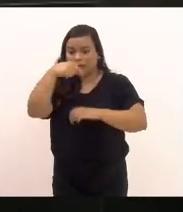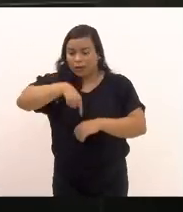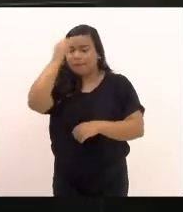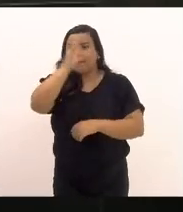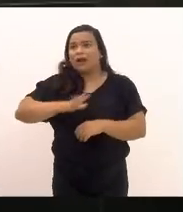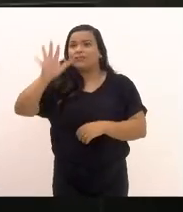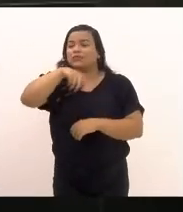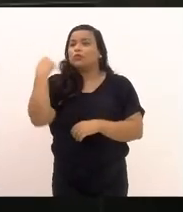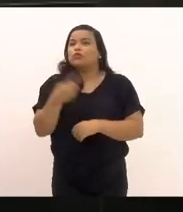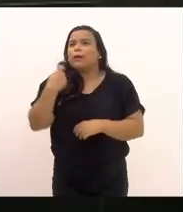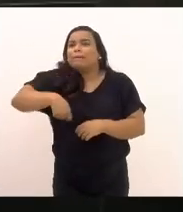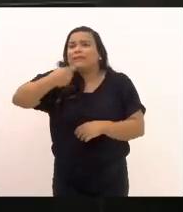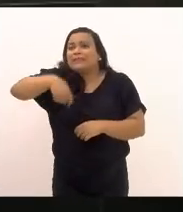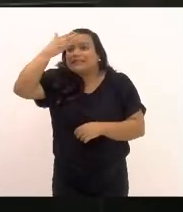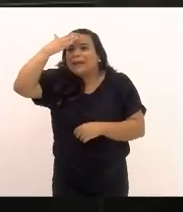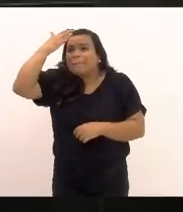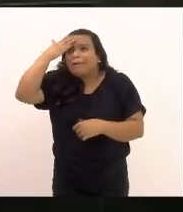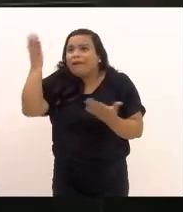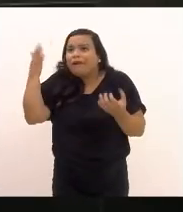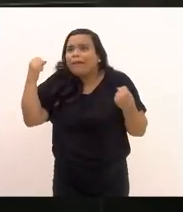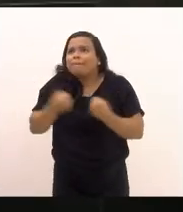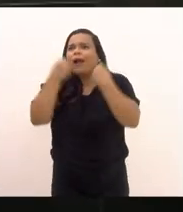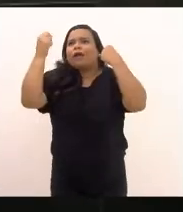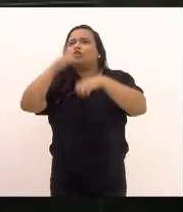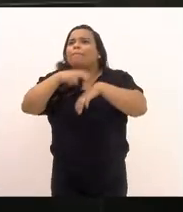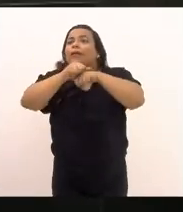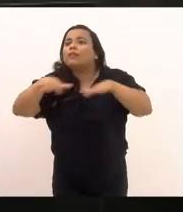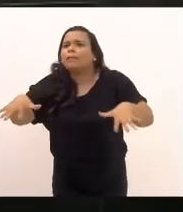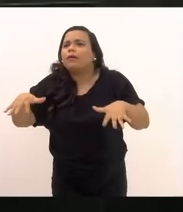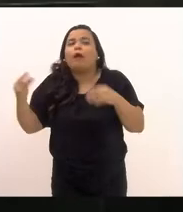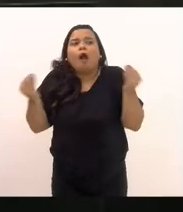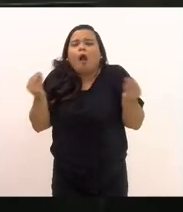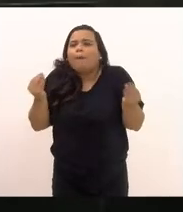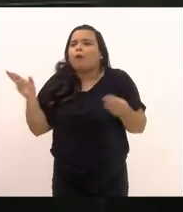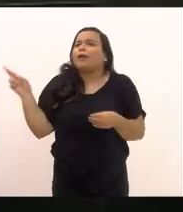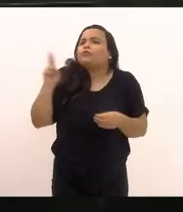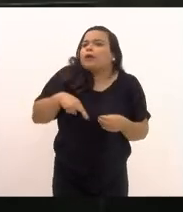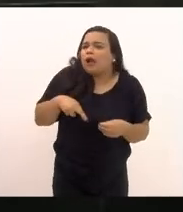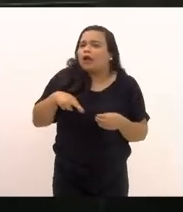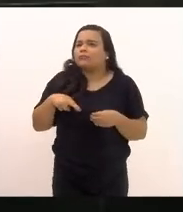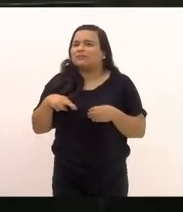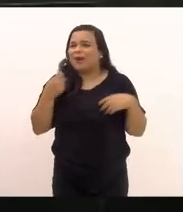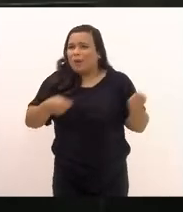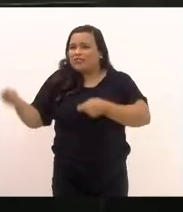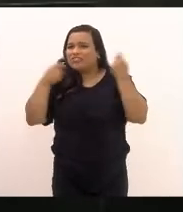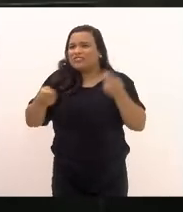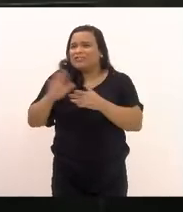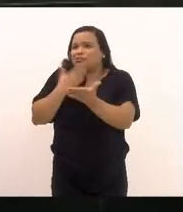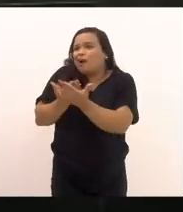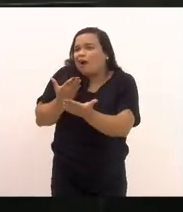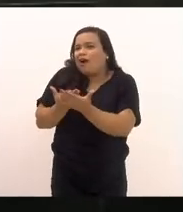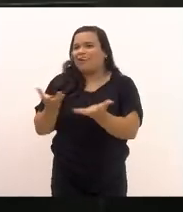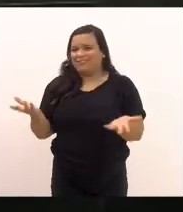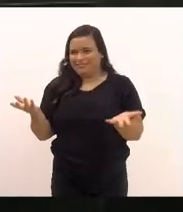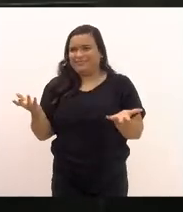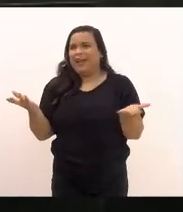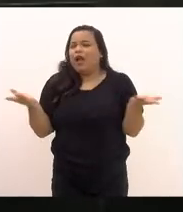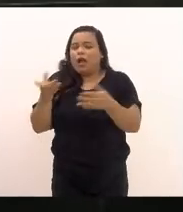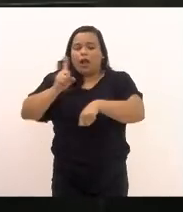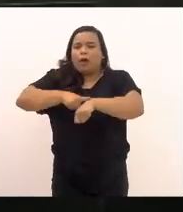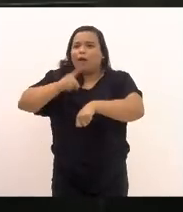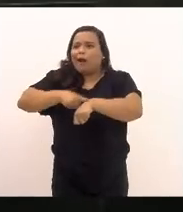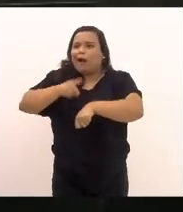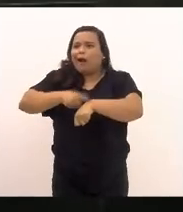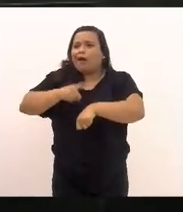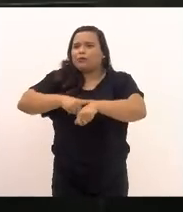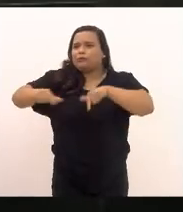gente saiba, por exemplo, qual é o impacto da pandemia, né, no cotidiano das escolas, como se comporta a jornada de trabalho